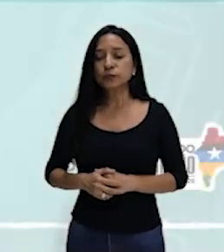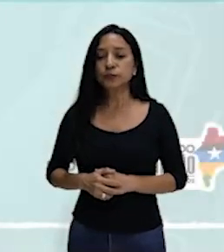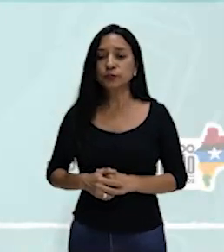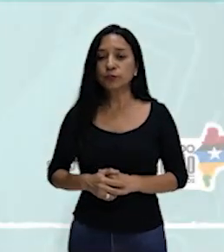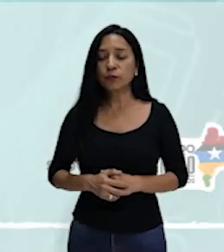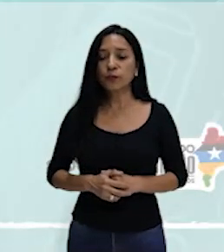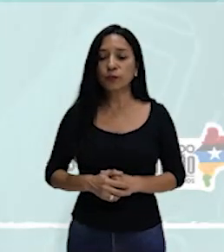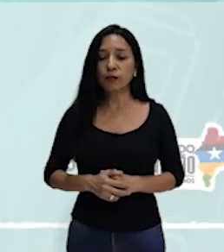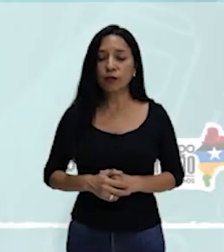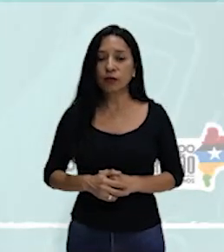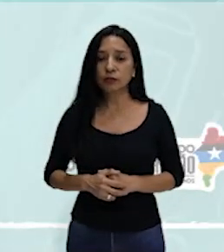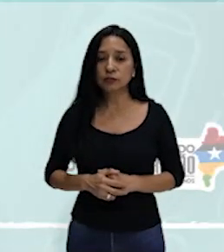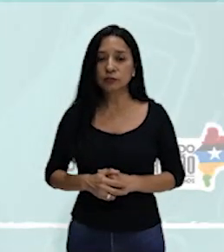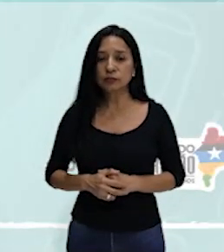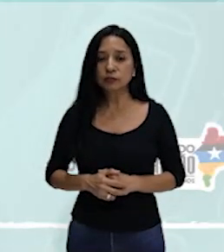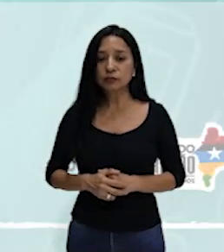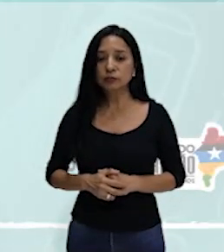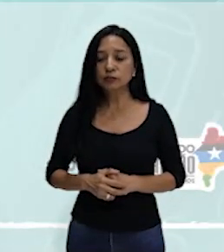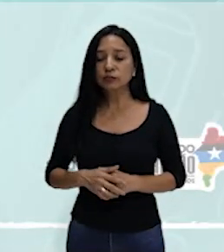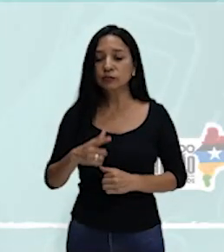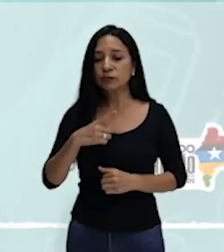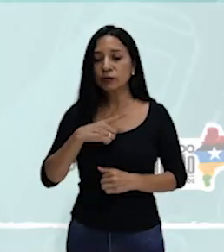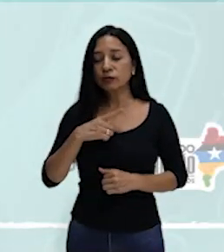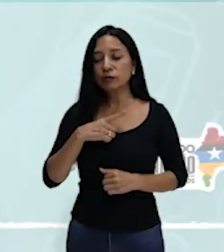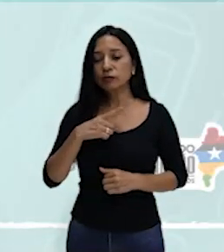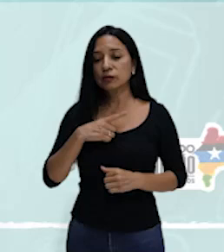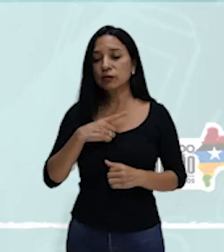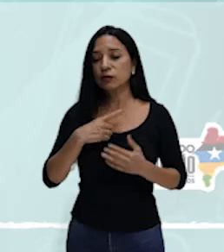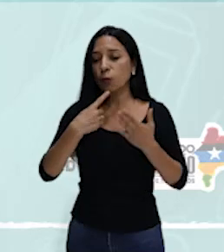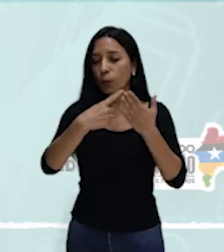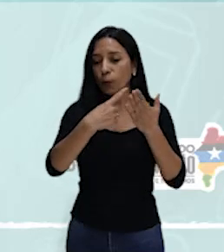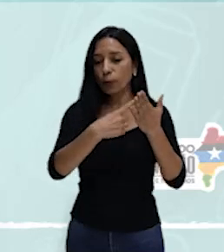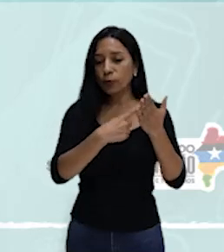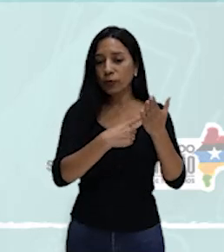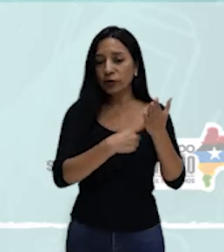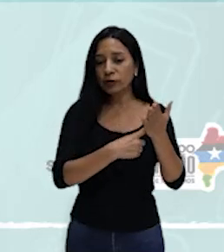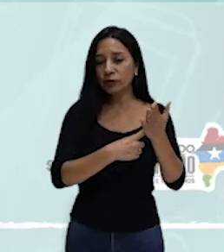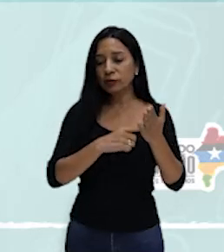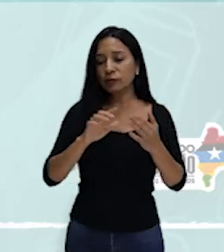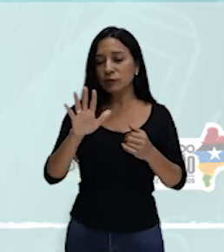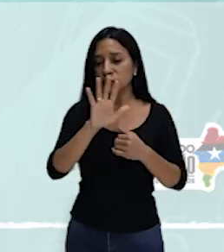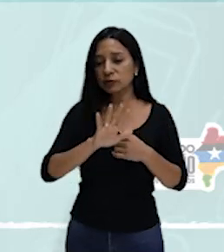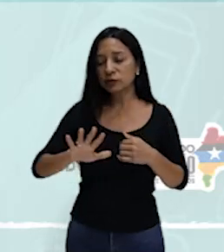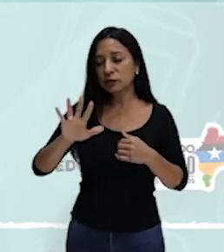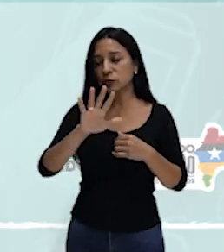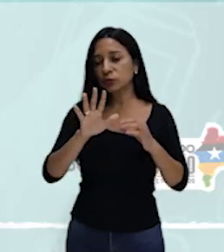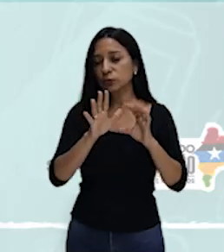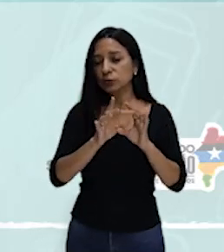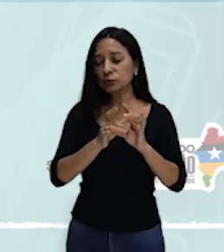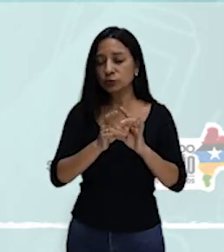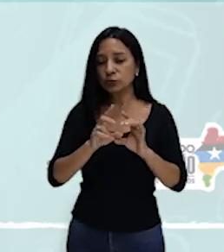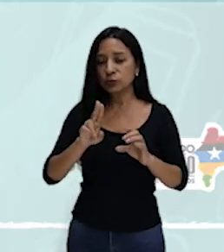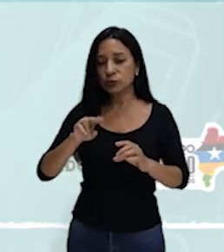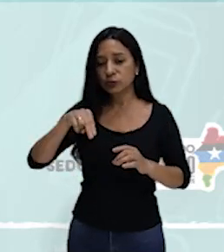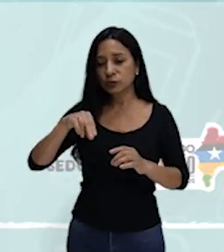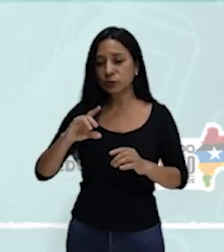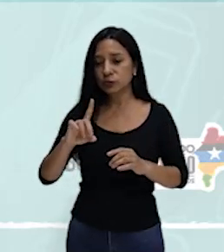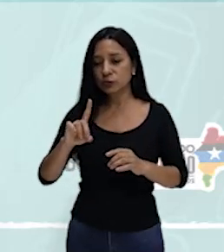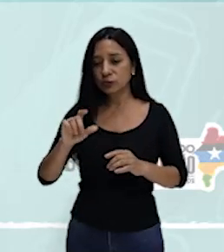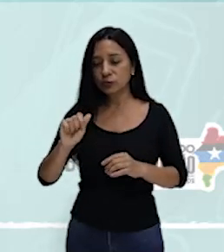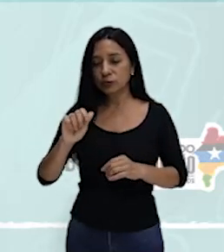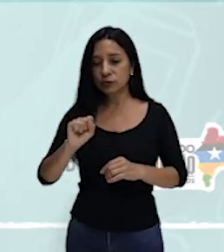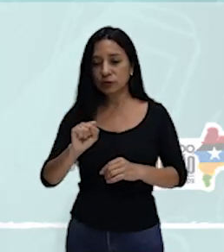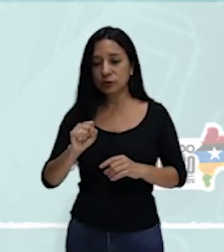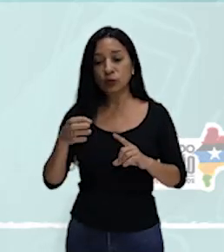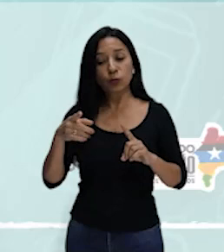temos aqui um programa nas Nações Unidas para o meio ambiente. Então, a Organização das Nações Unidas, elas têm um